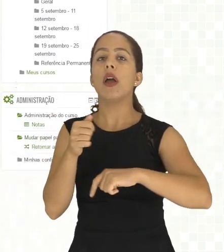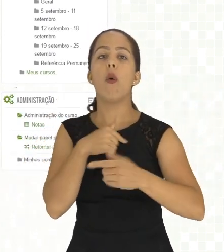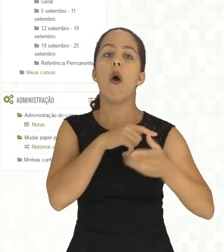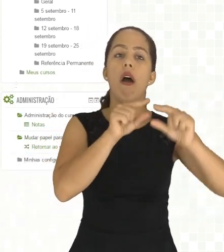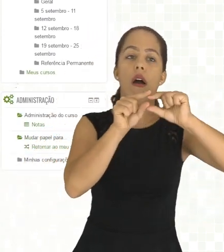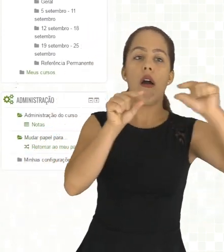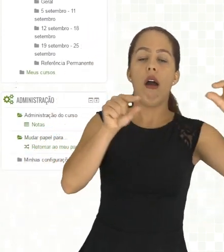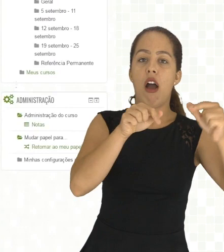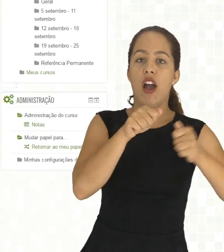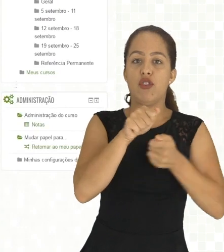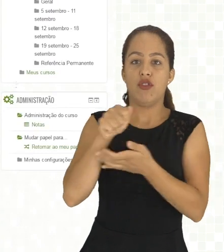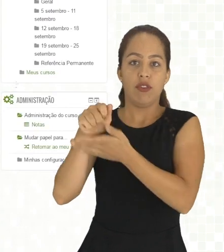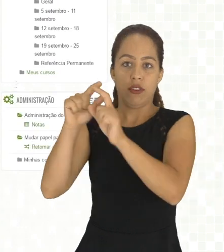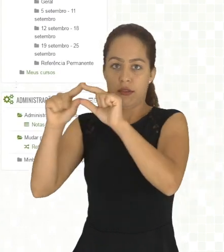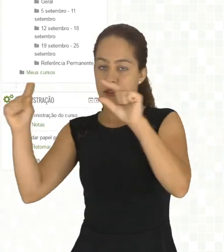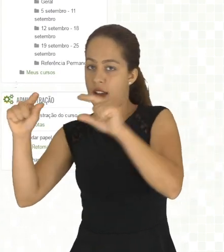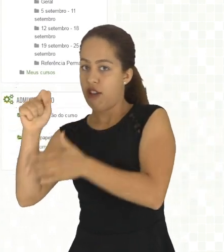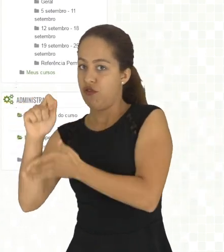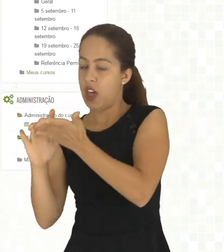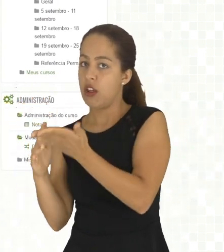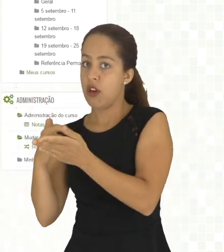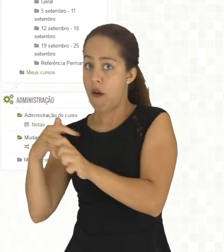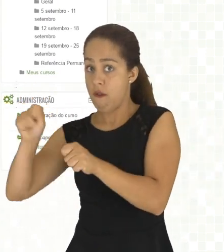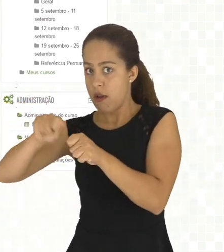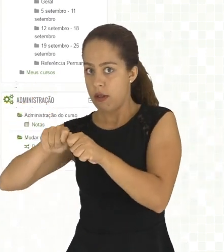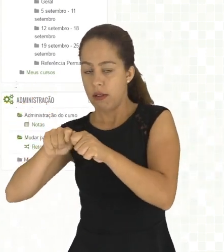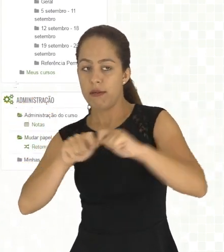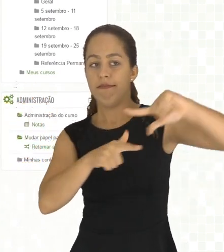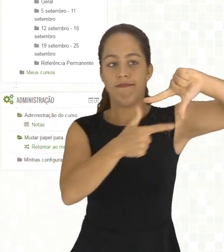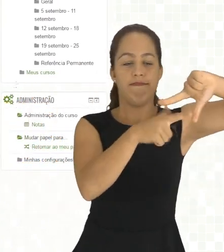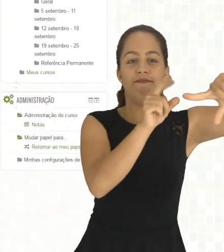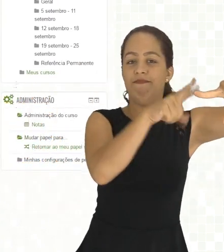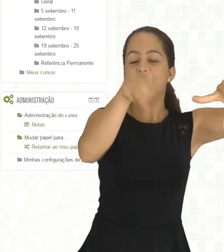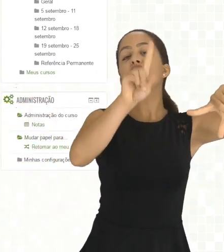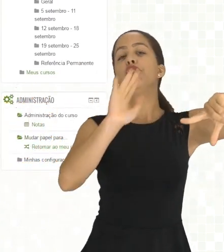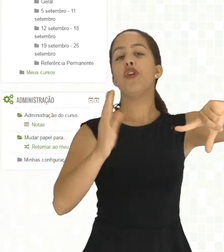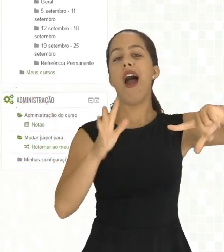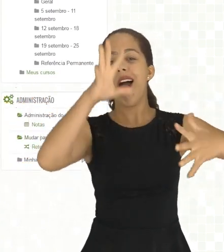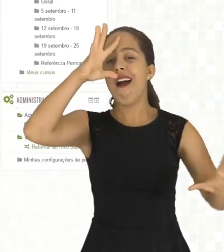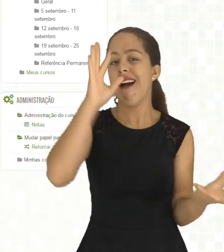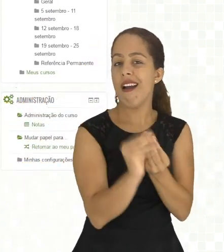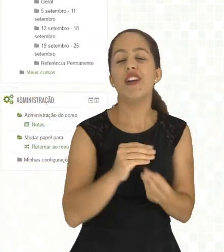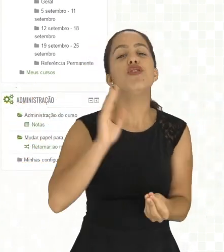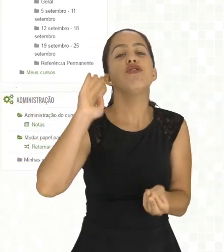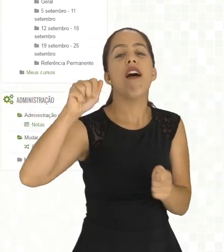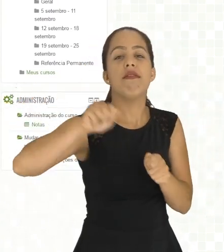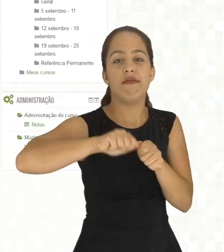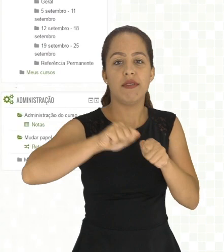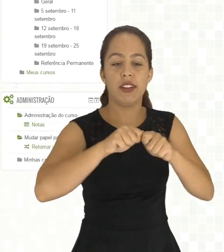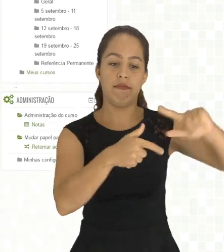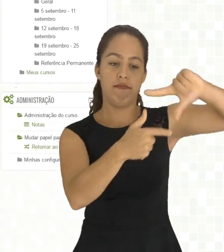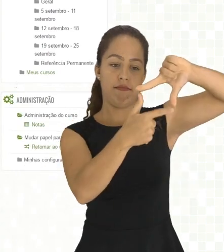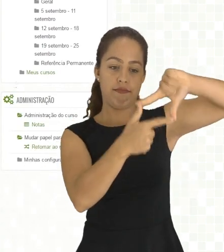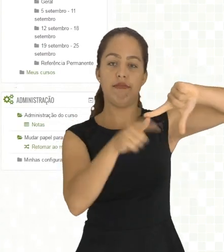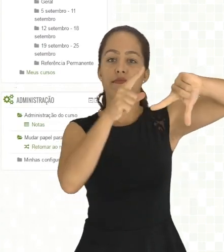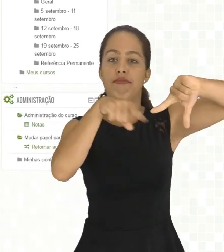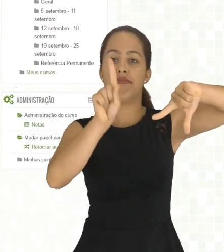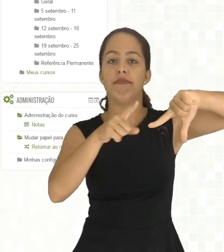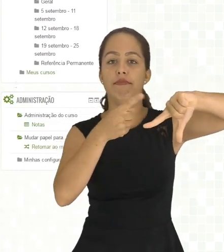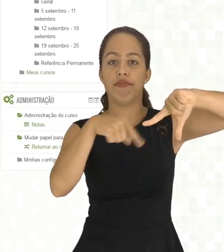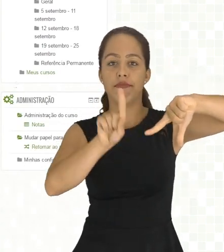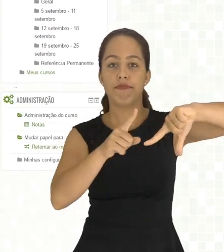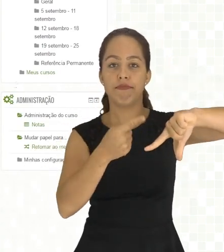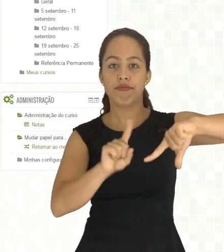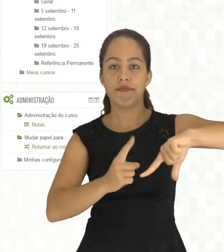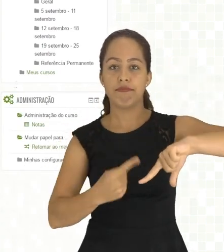um conteúdo você pode marcar o determinado conteúdo é assim você consegue saber que você já realizou o que você não